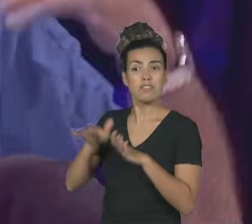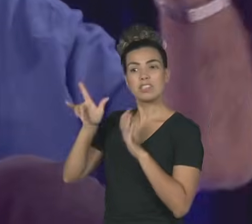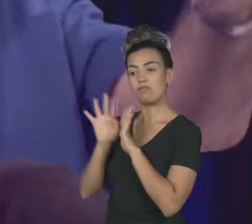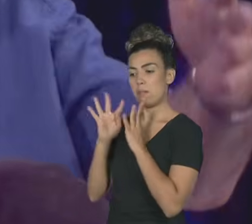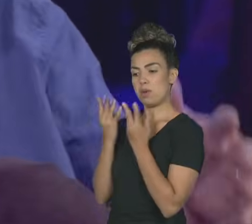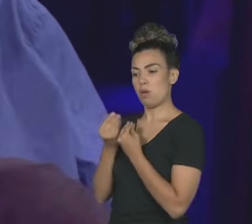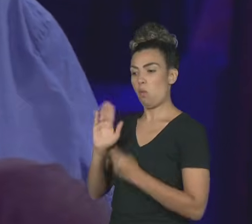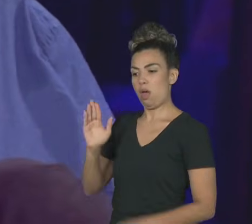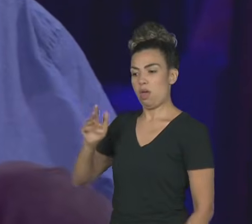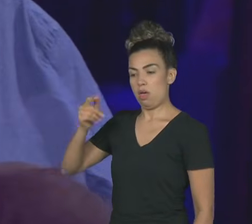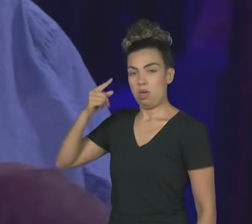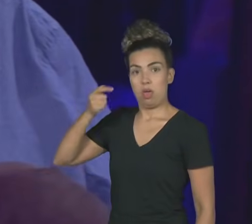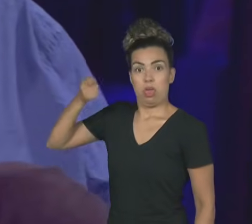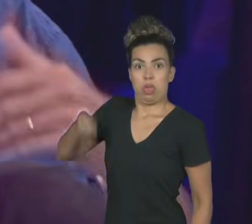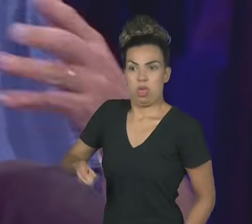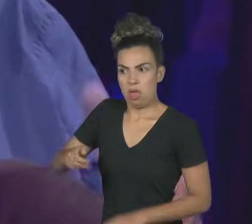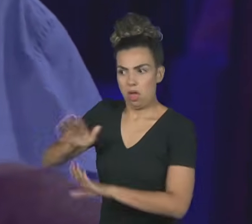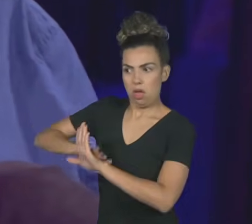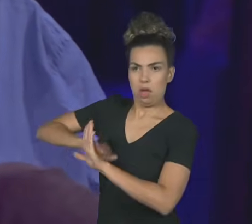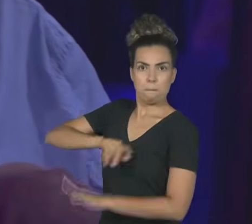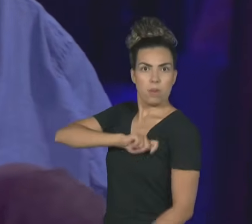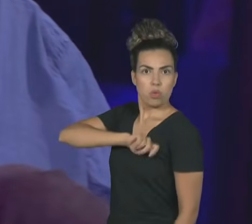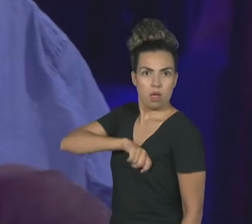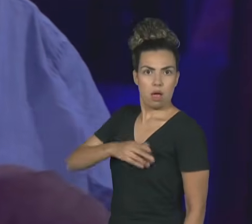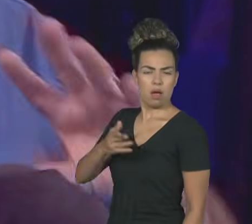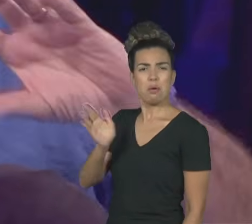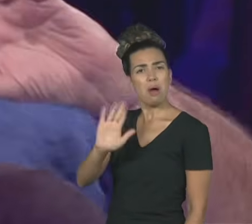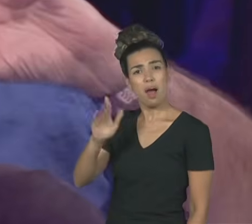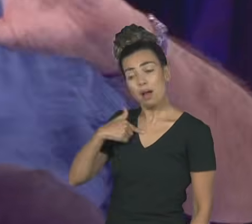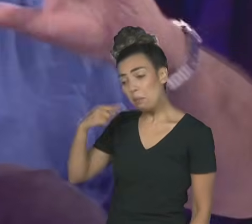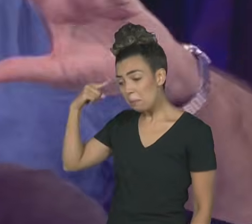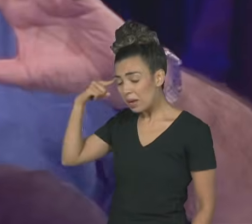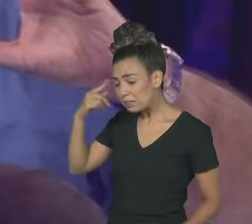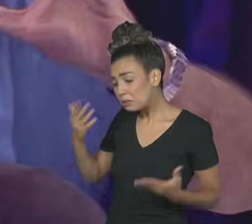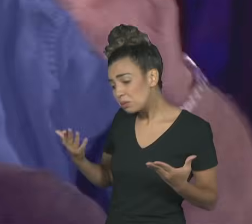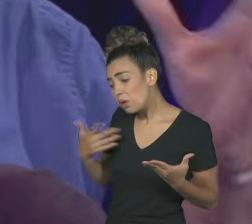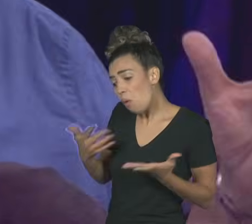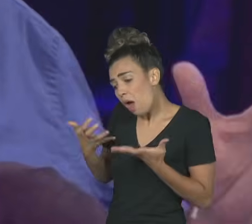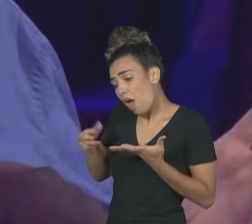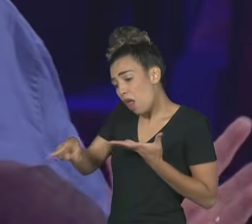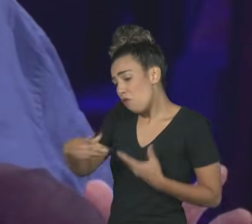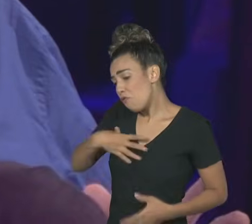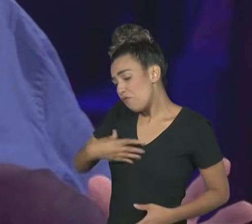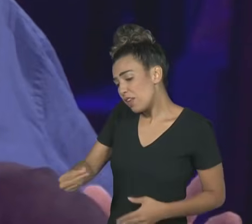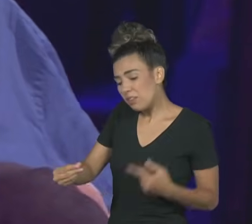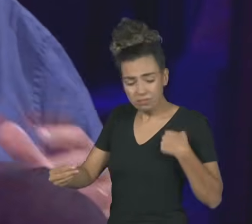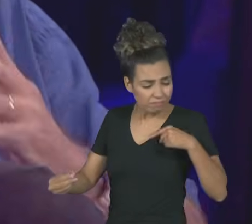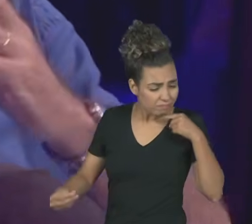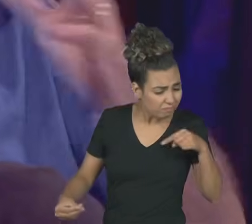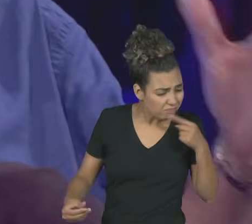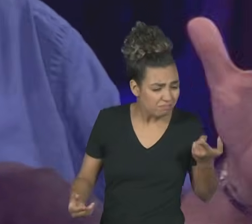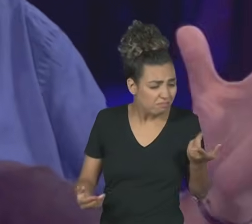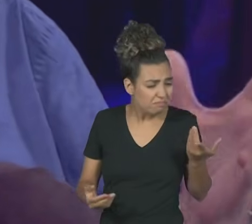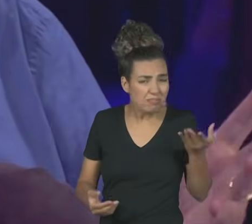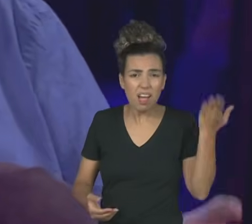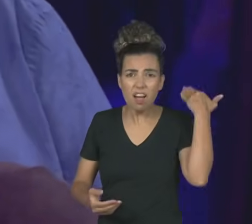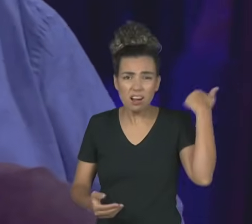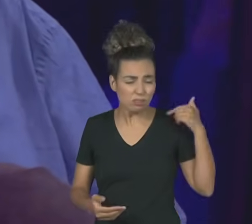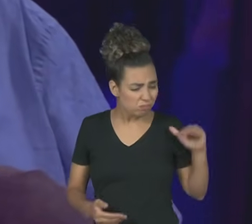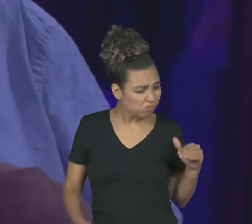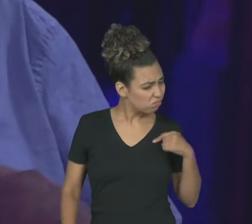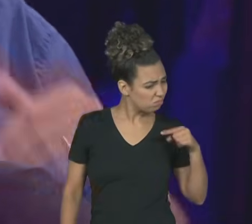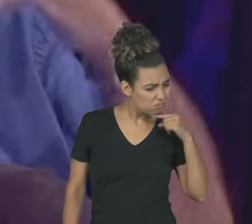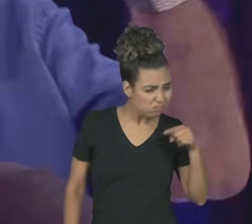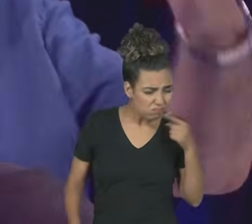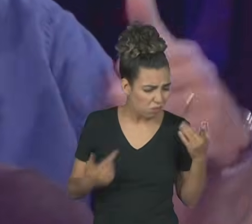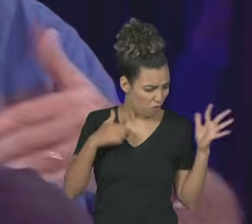gente aposta que as crianças, nossos filhos, eles vão ser aquilo que a gente não foi. Eles vão ser mais felizes do que